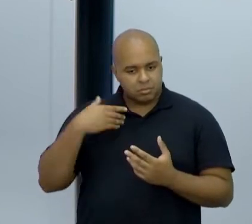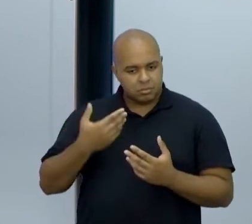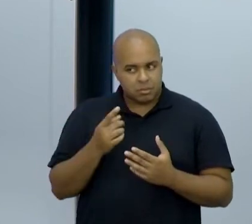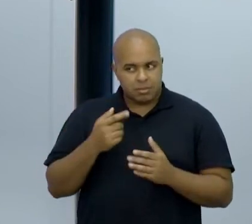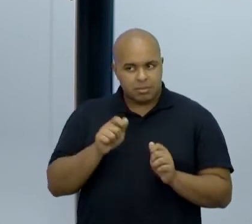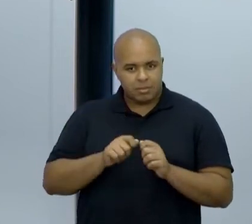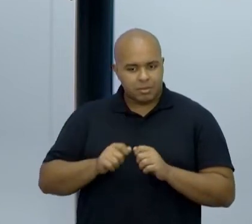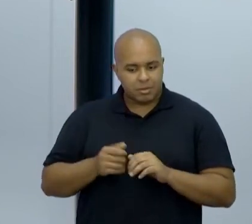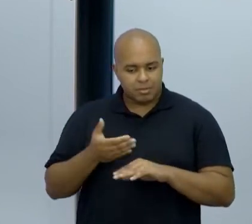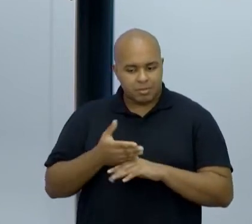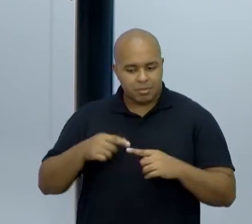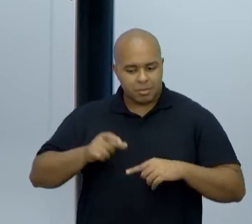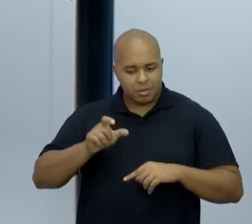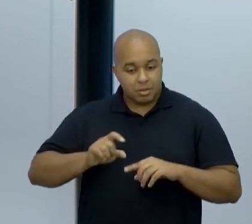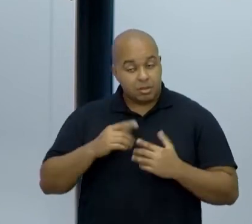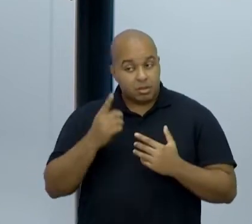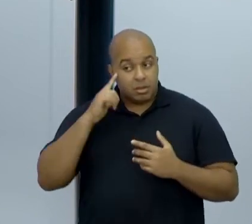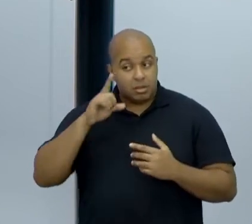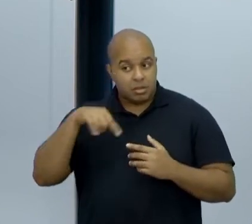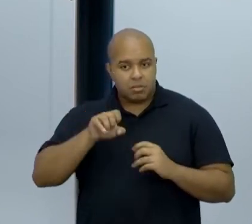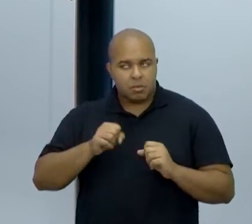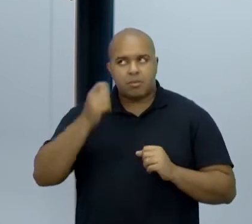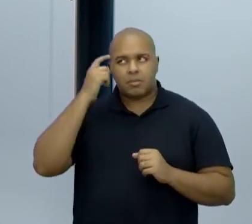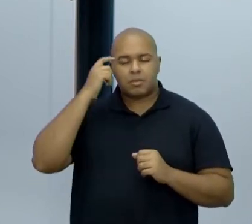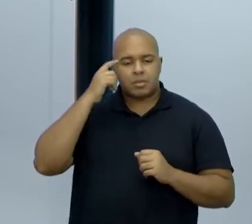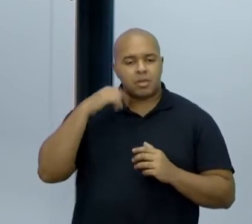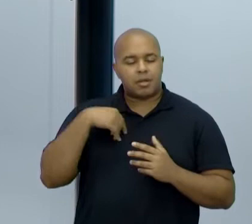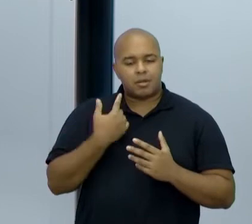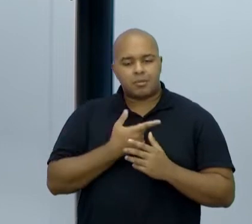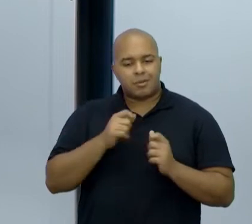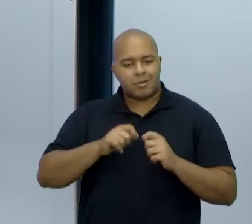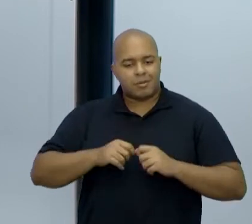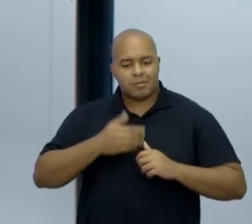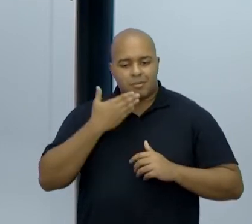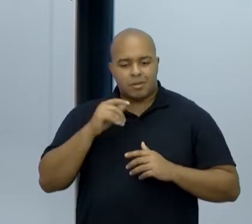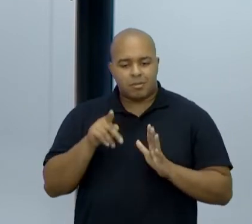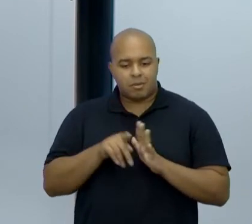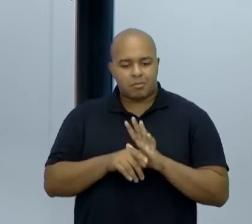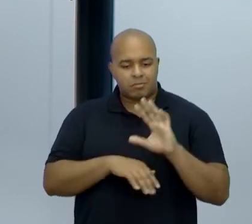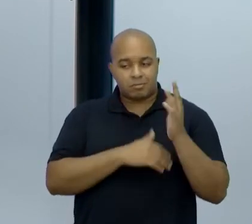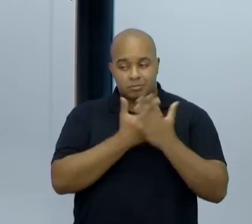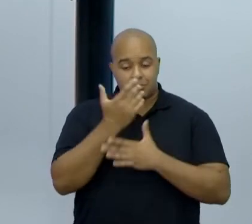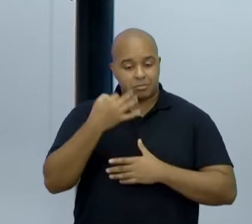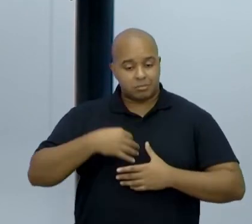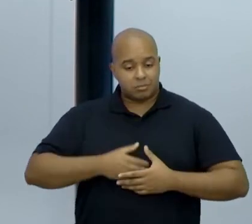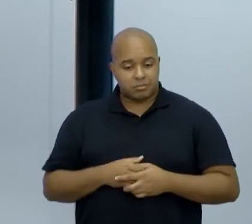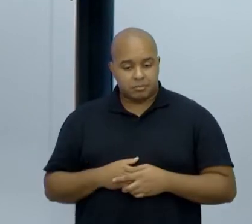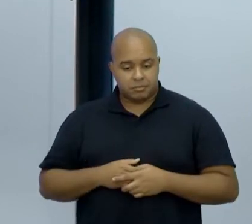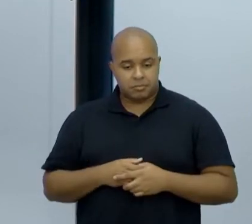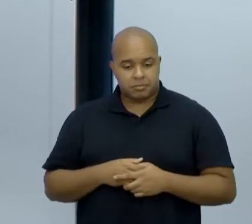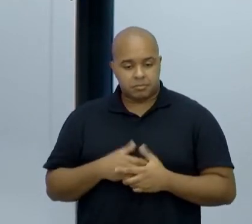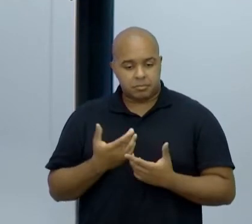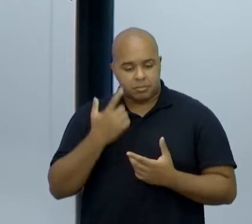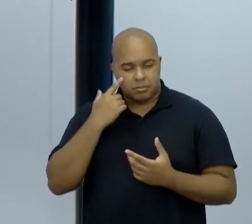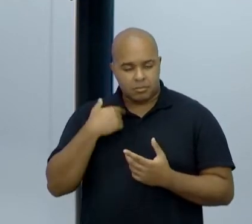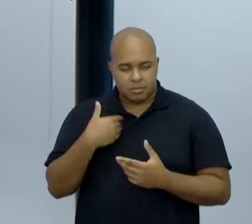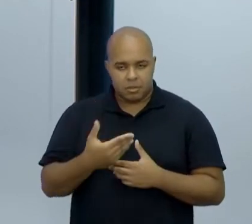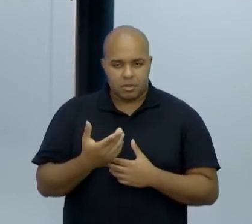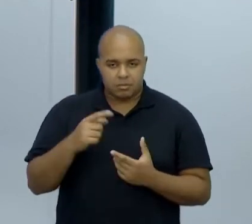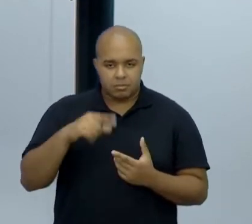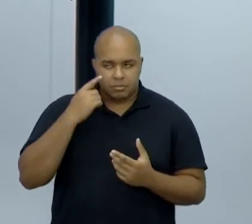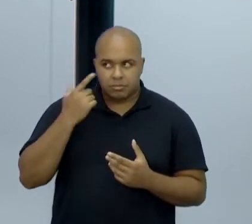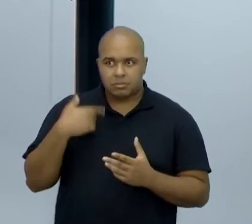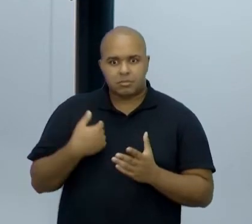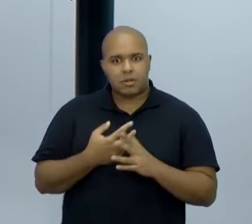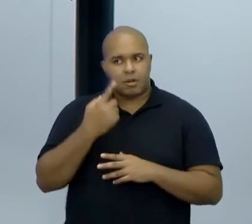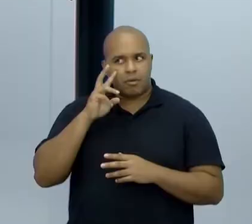para fazer parte. E aí sim a gente pode pensar, a gente está fazendo o melhor para o meio ambiente, tá certo? Bom, então vamos lá.